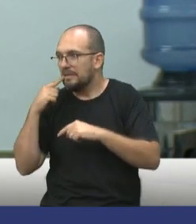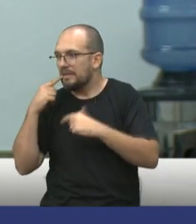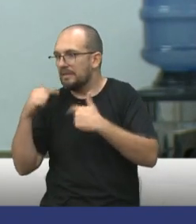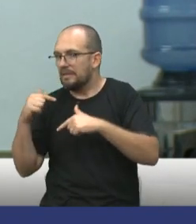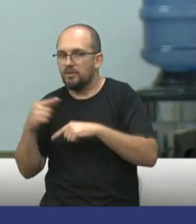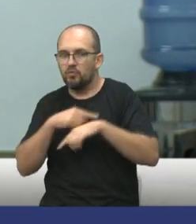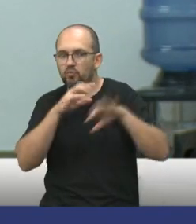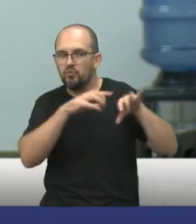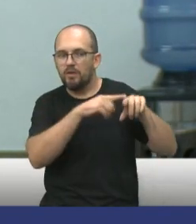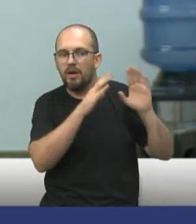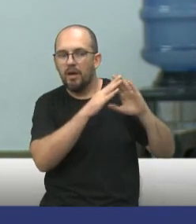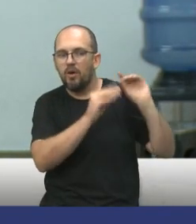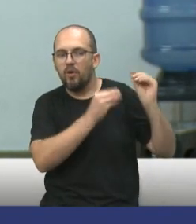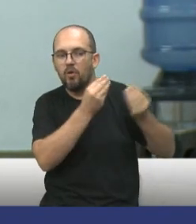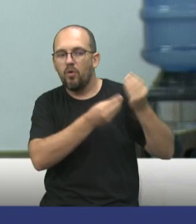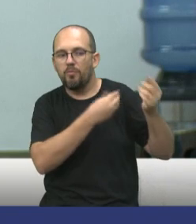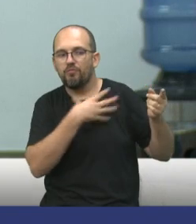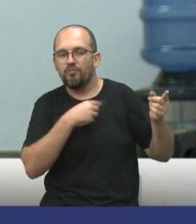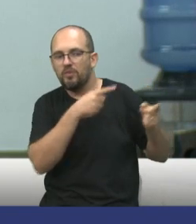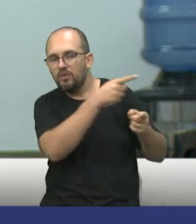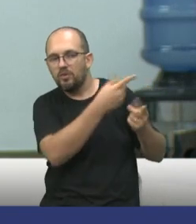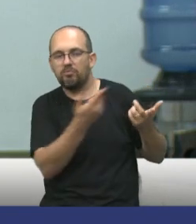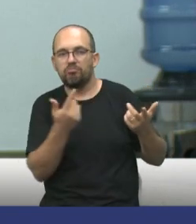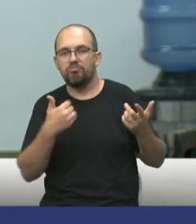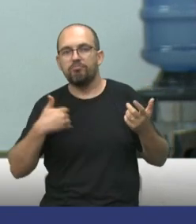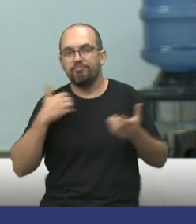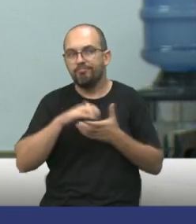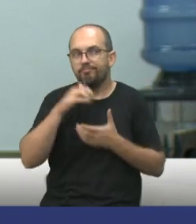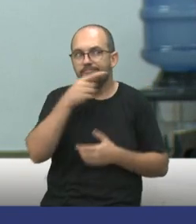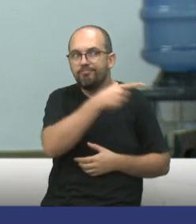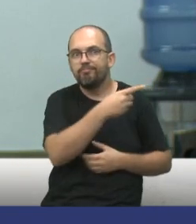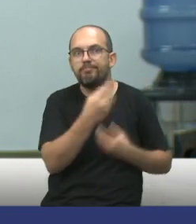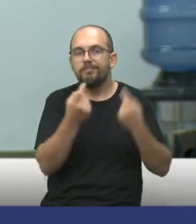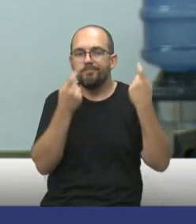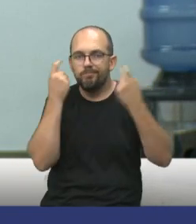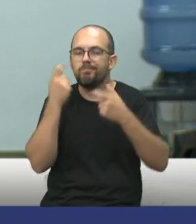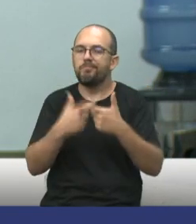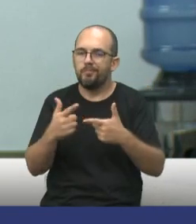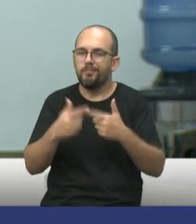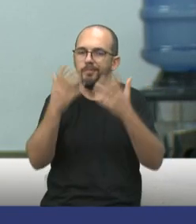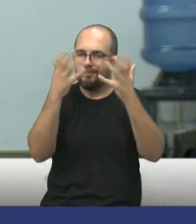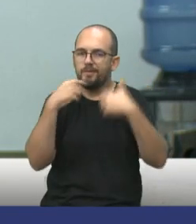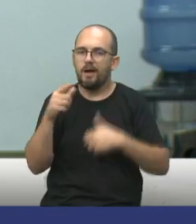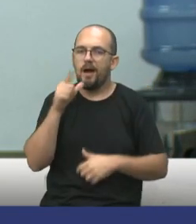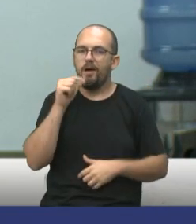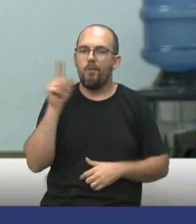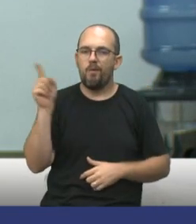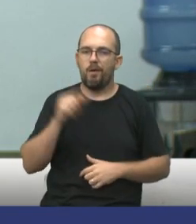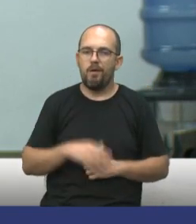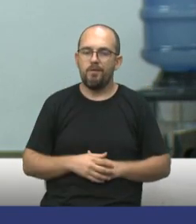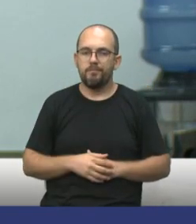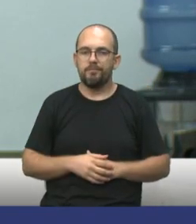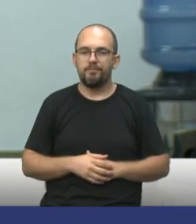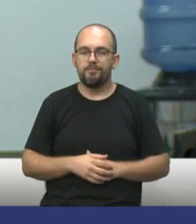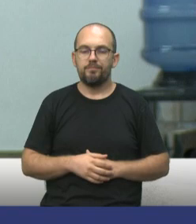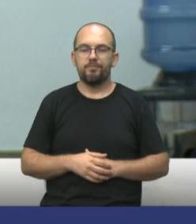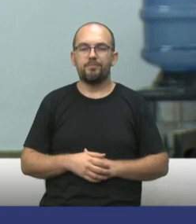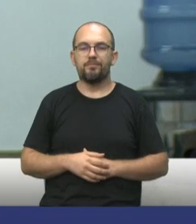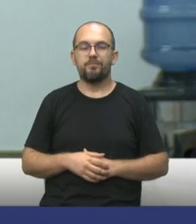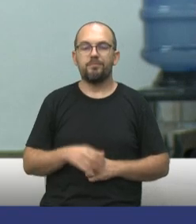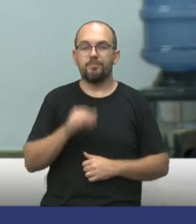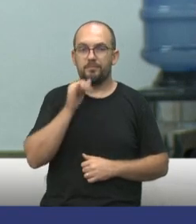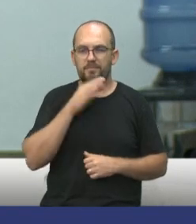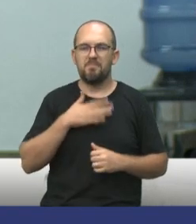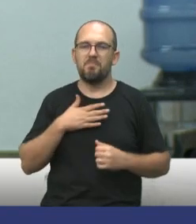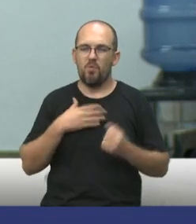tem idosos em casa, e pessoas passam por esse problema ali. Quando enche, o meu carro